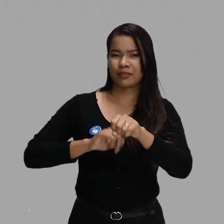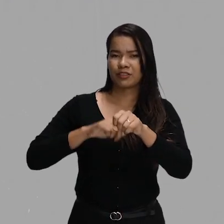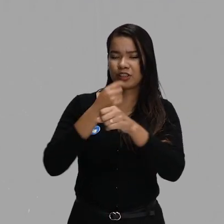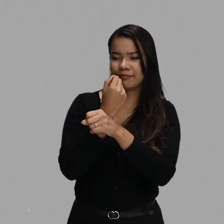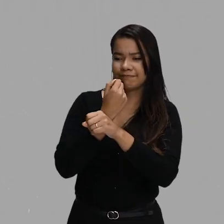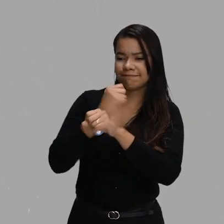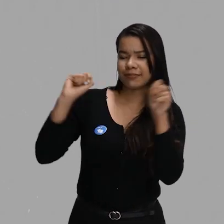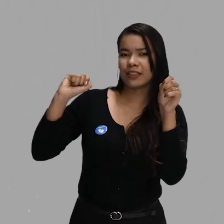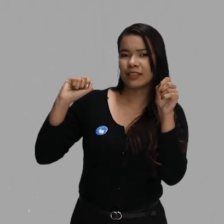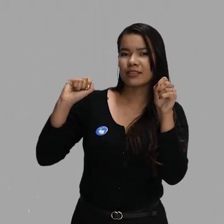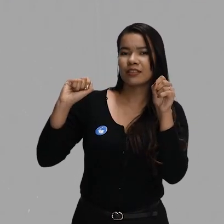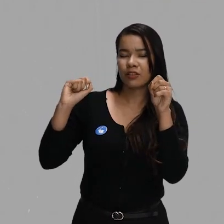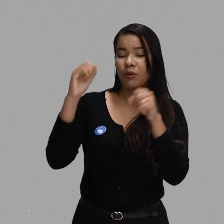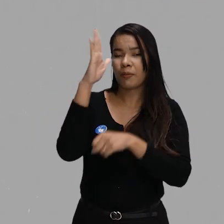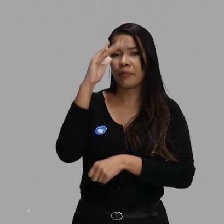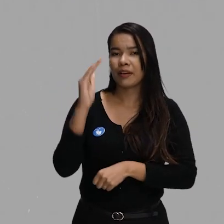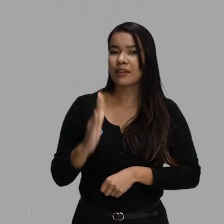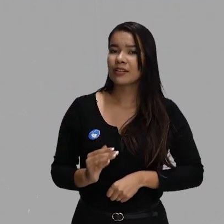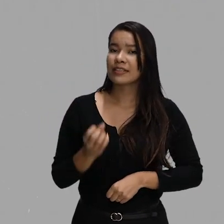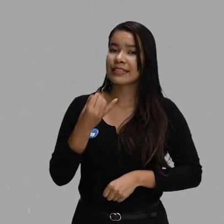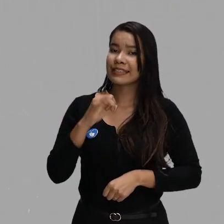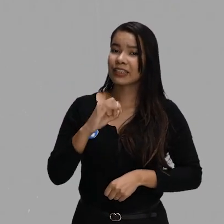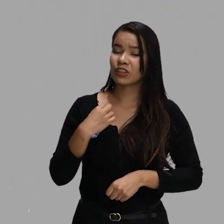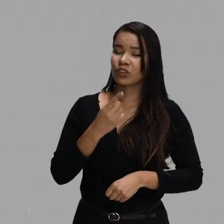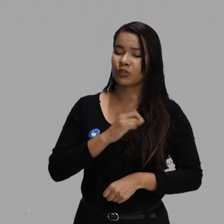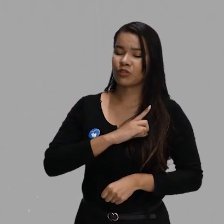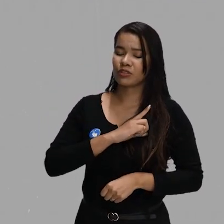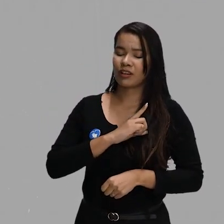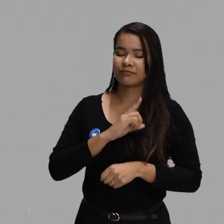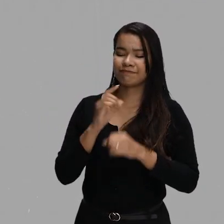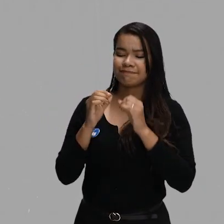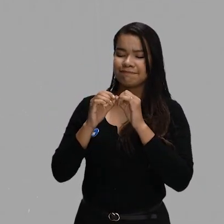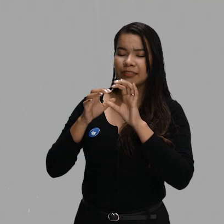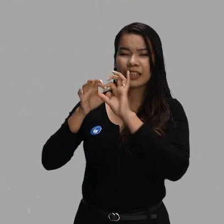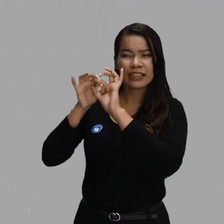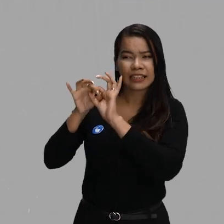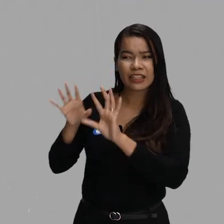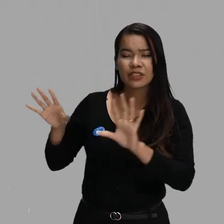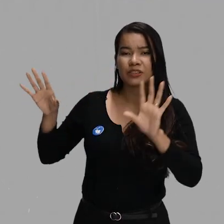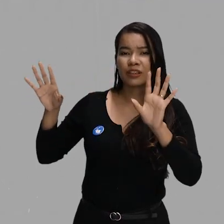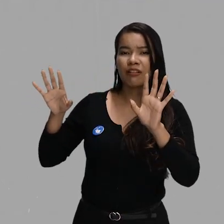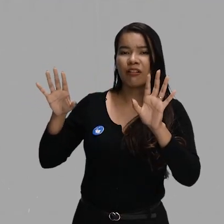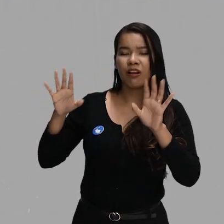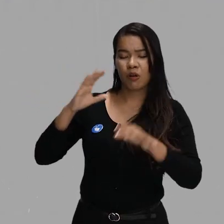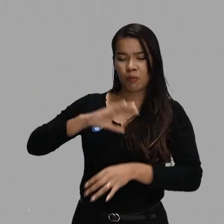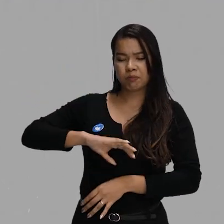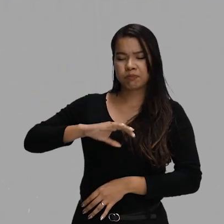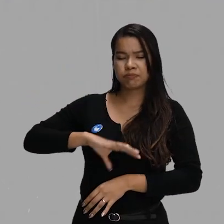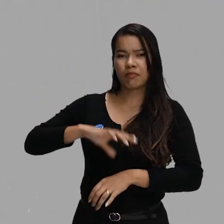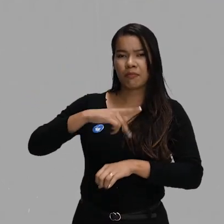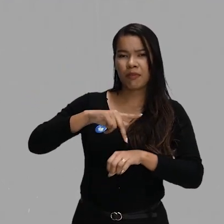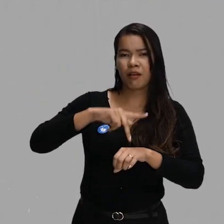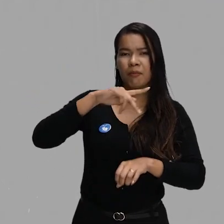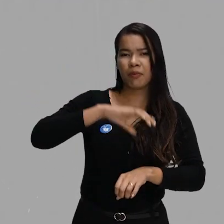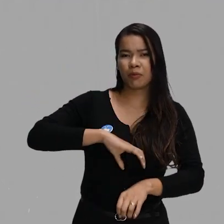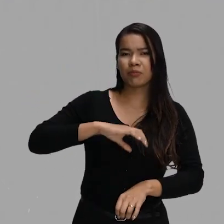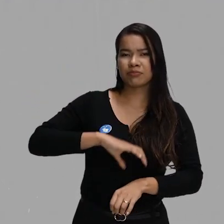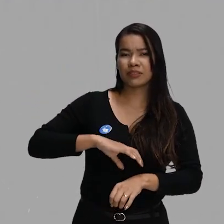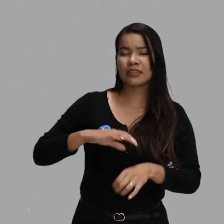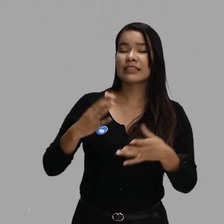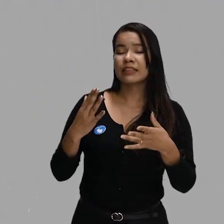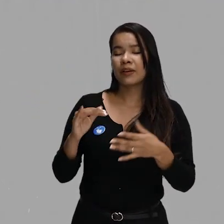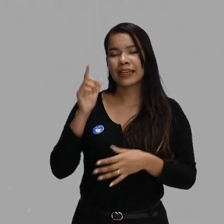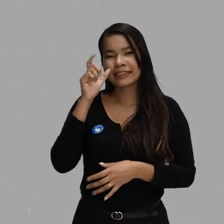nos desligando da corte portuguesa, seria interessante que as nossas produções agora